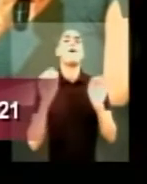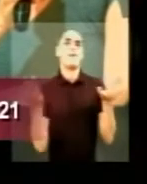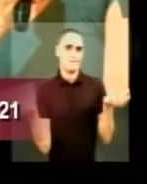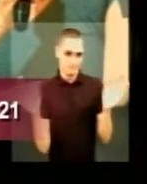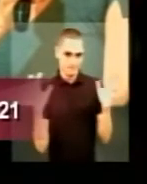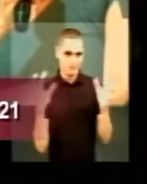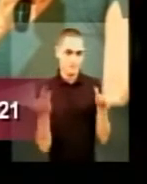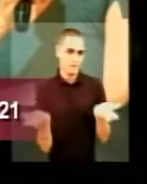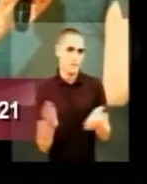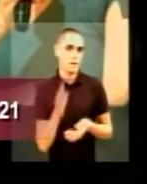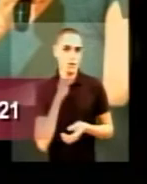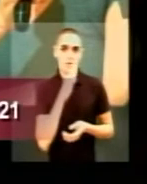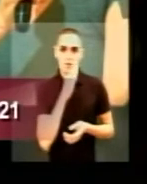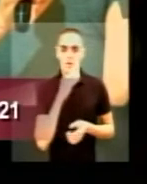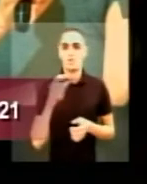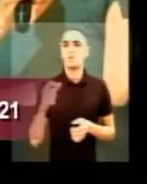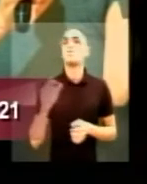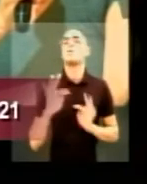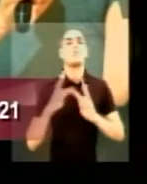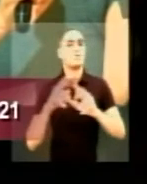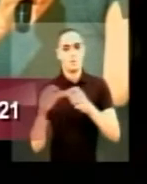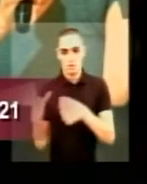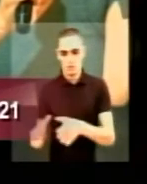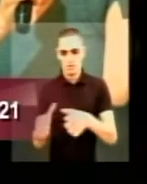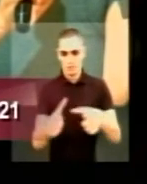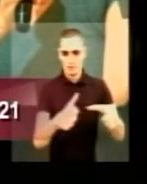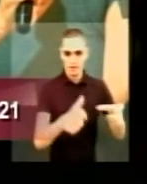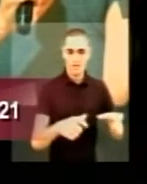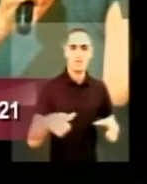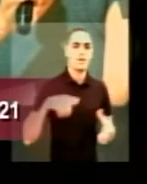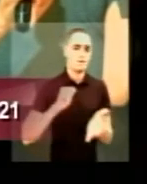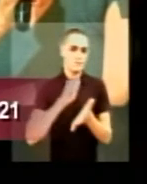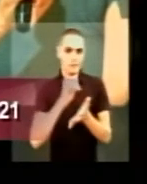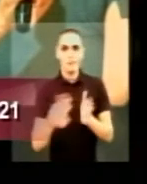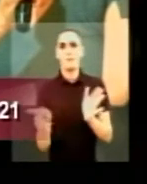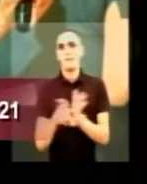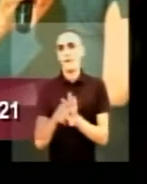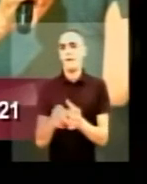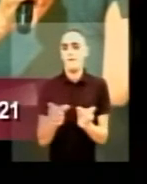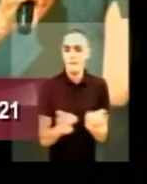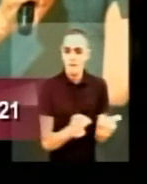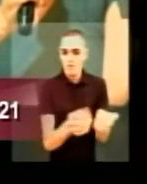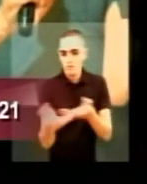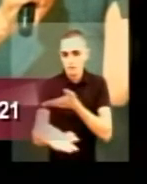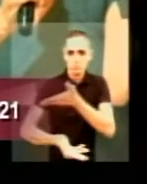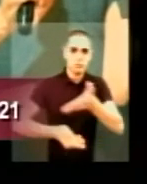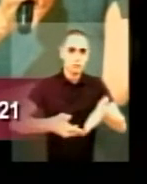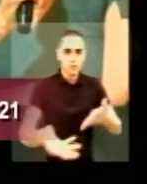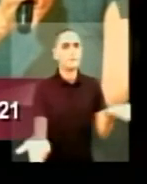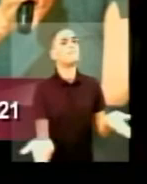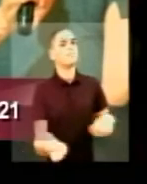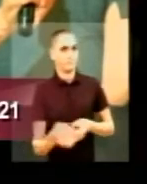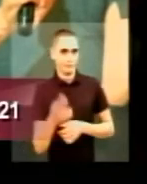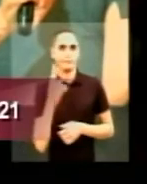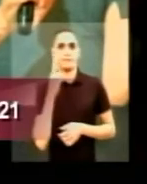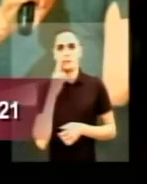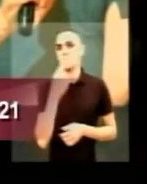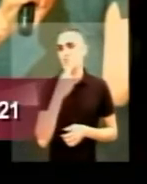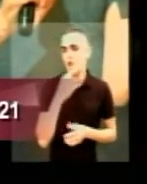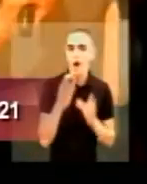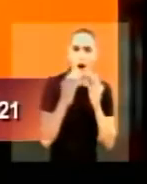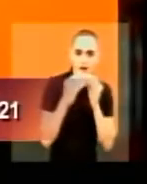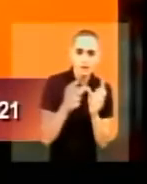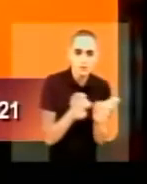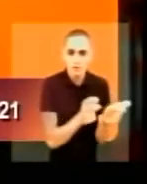os estabelecimentos que têm atividade predominante de bar, ainda que exerça atividade de restaurante, de lanchonete